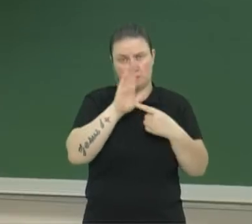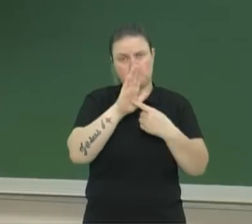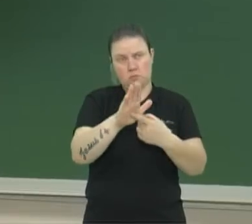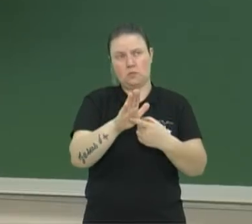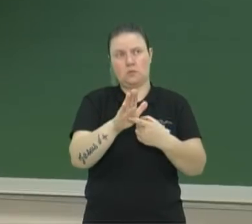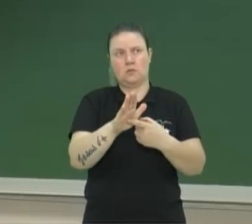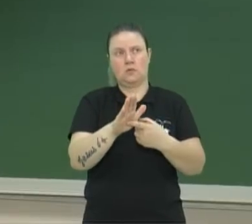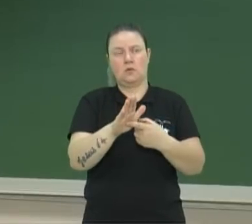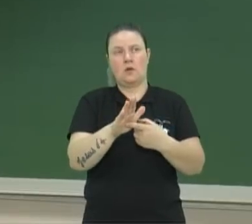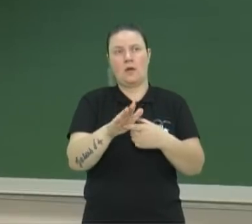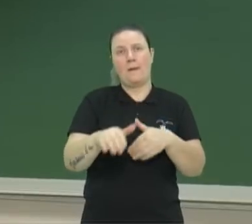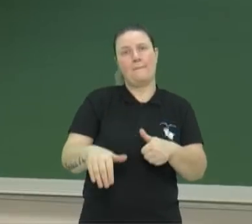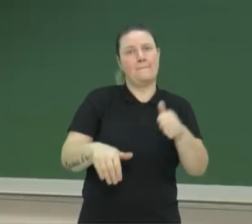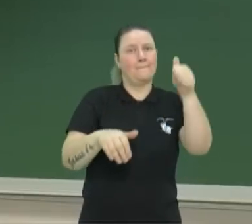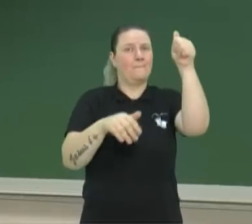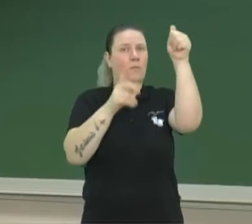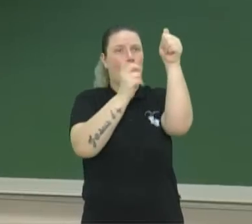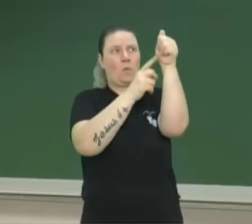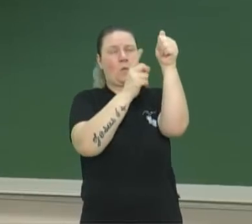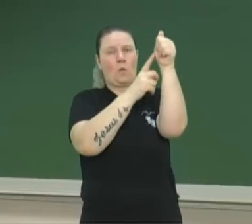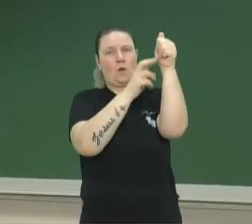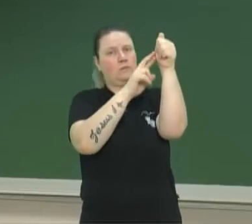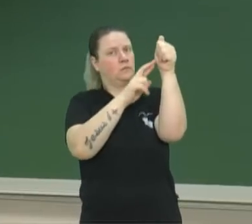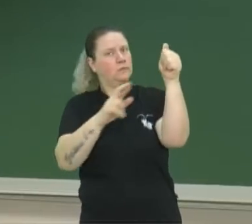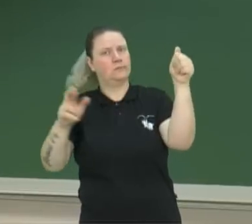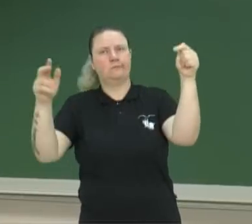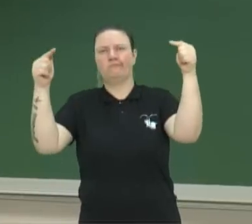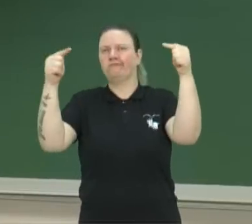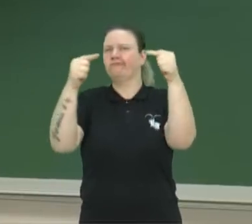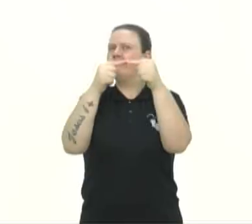Então, acho que predomina a narração. Você também acha?